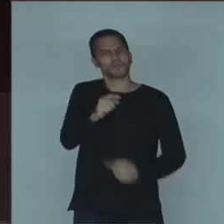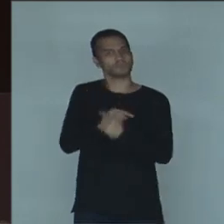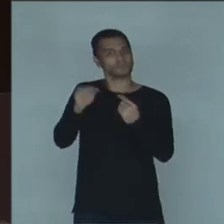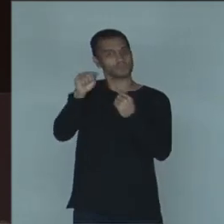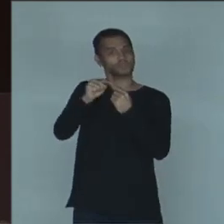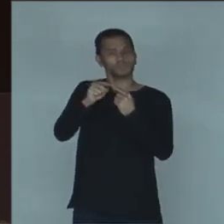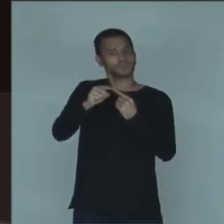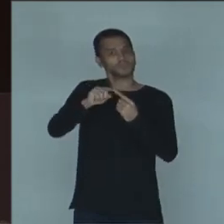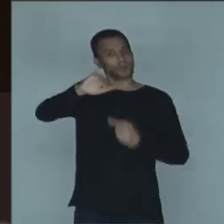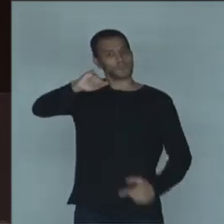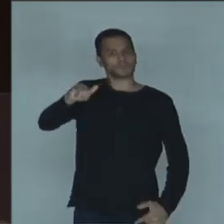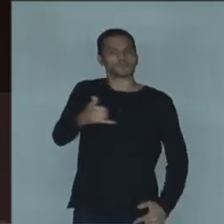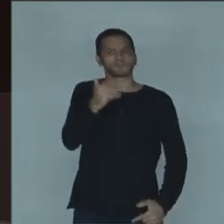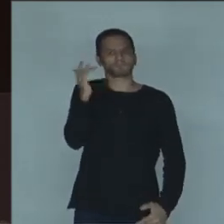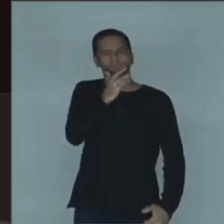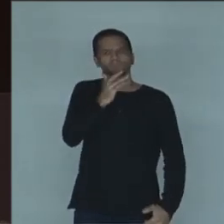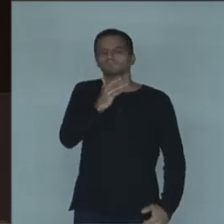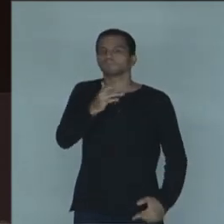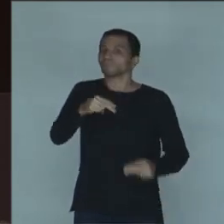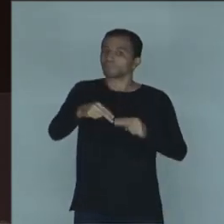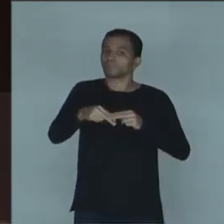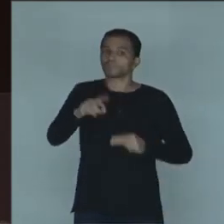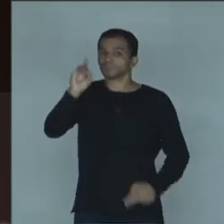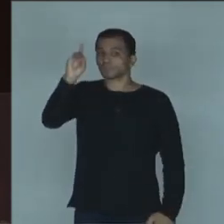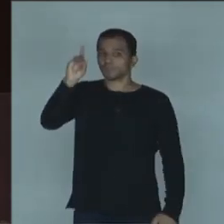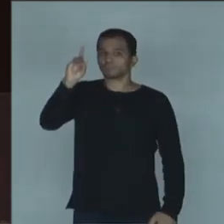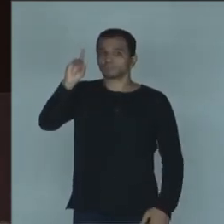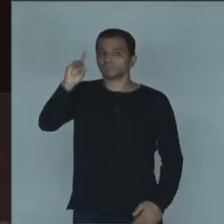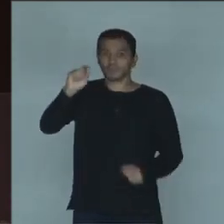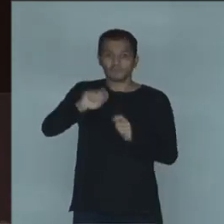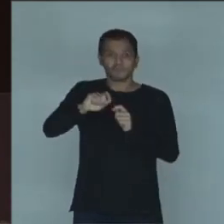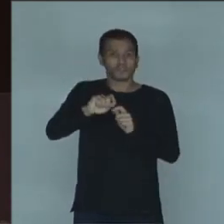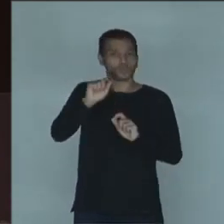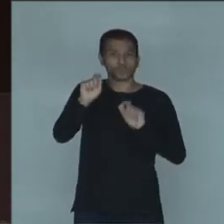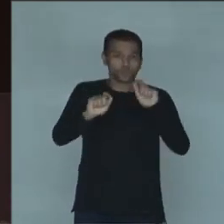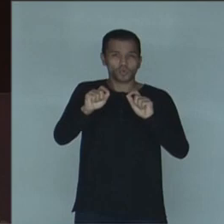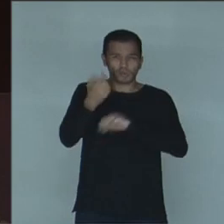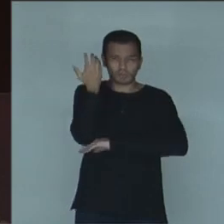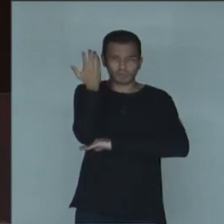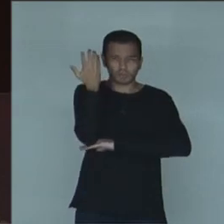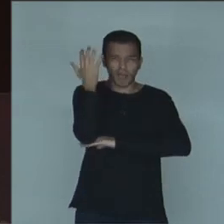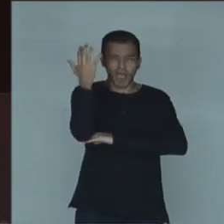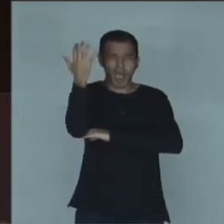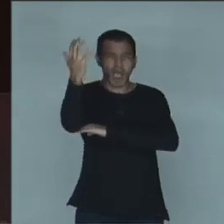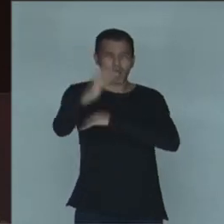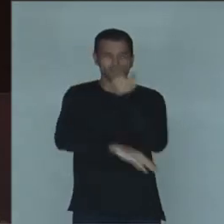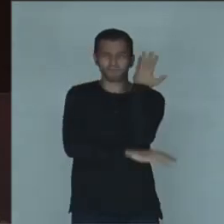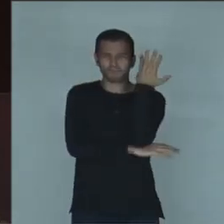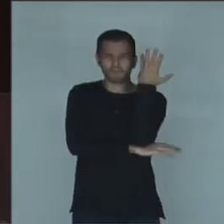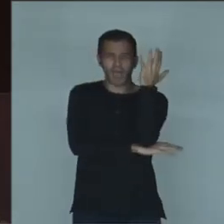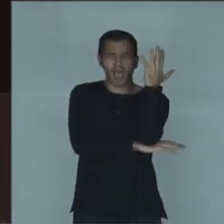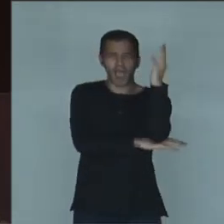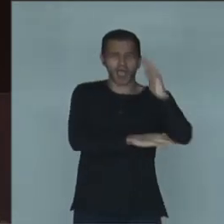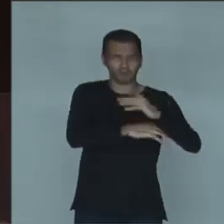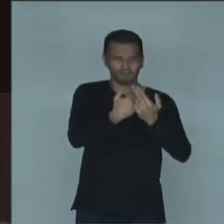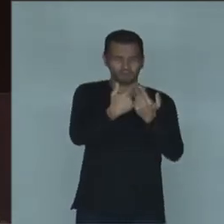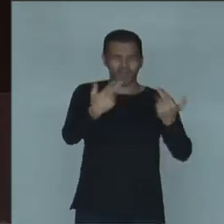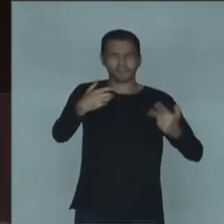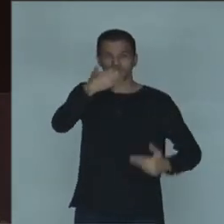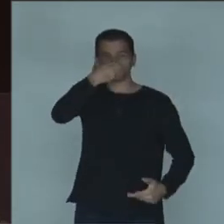no entanto Deus colocou árvore de tudo quanto é tipo ali fruto de tudo quanto é tipo